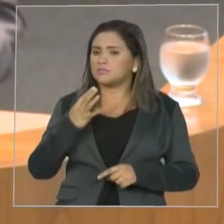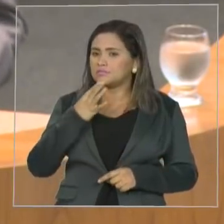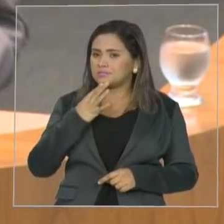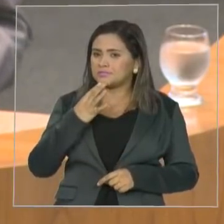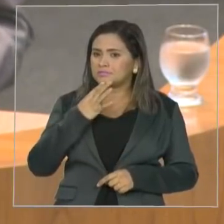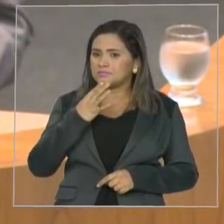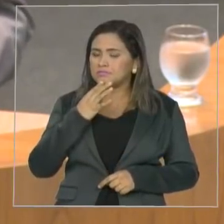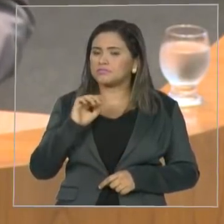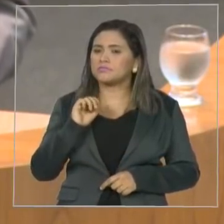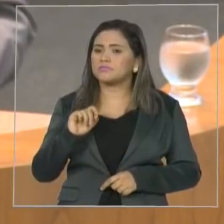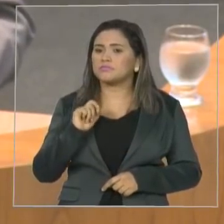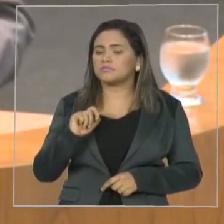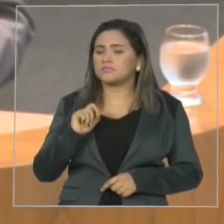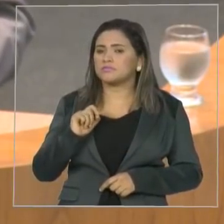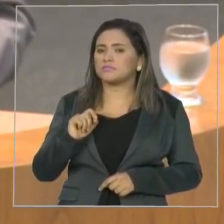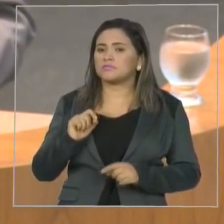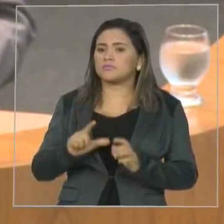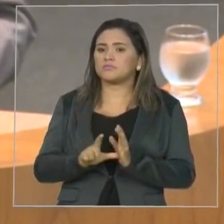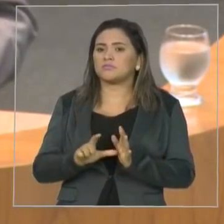e militares,